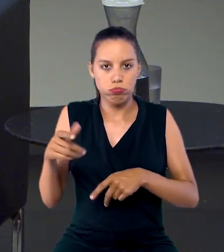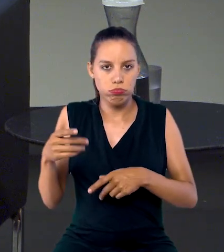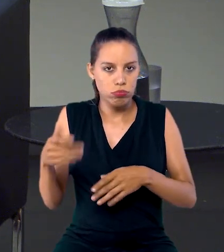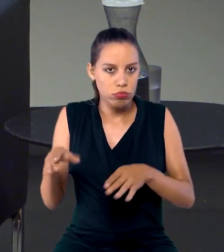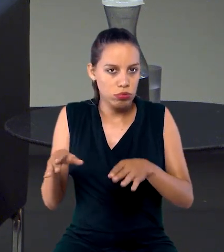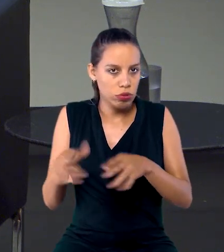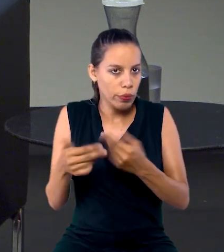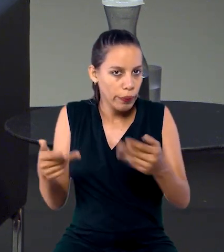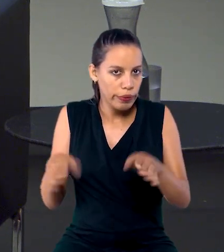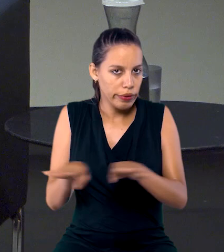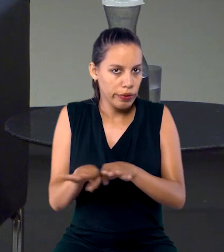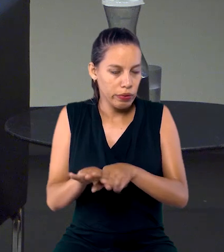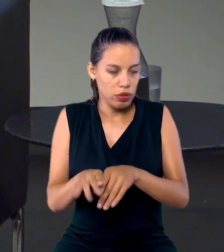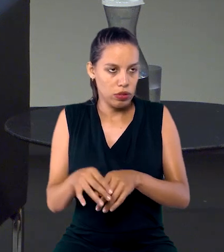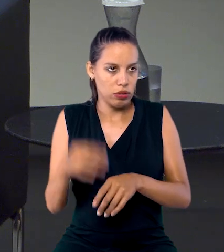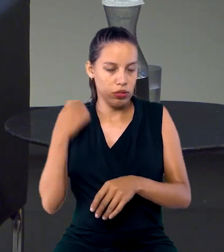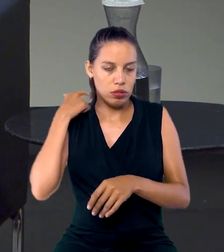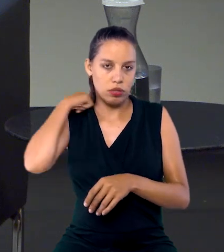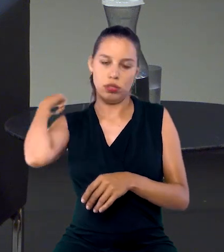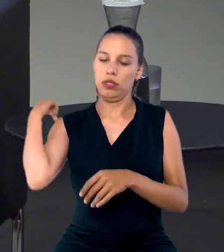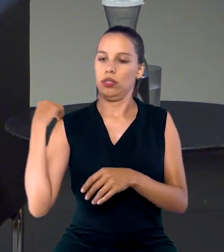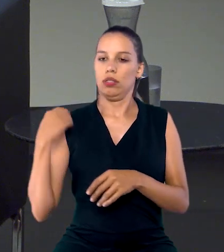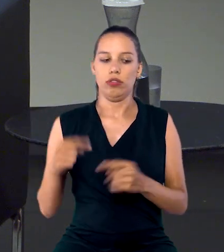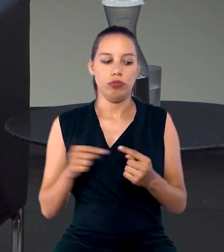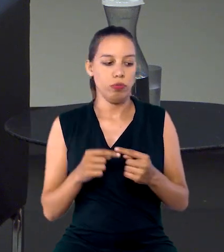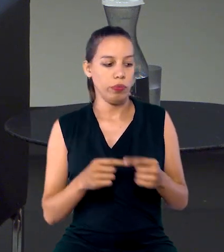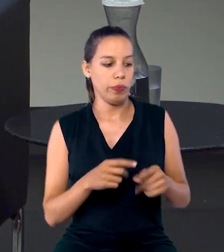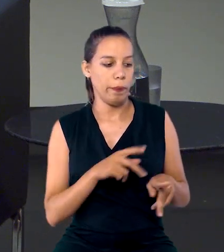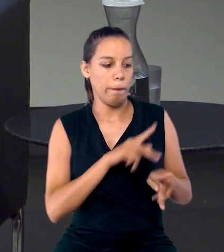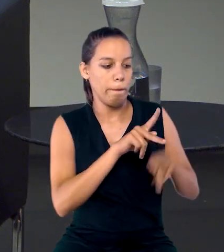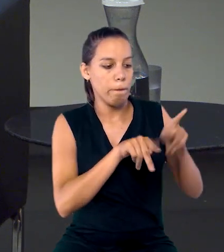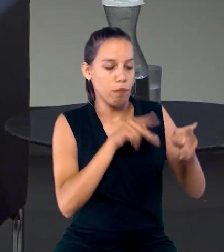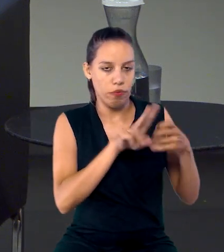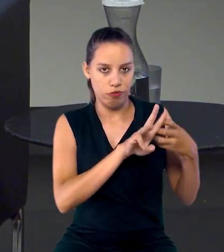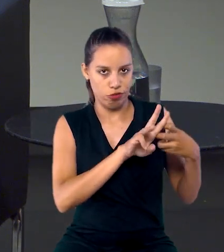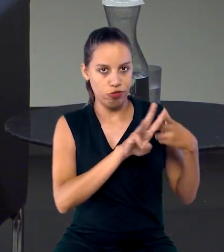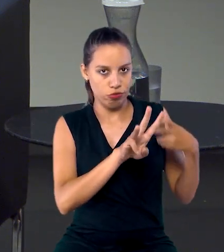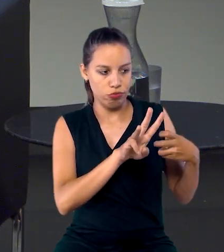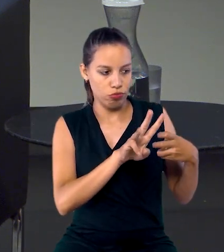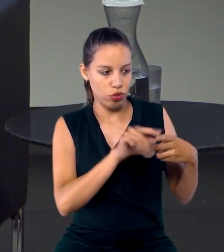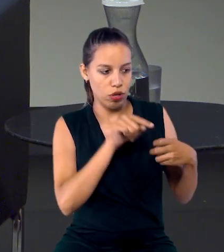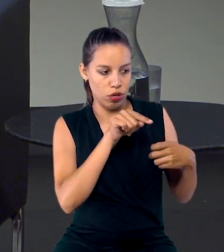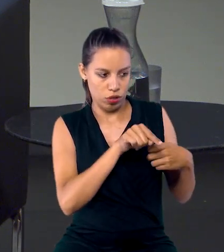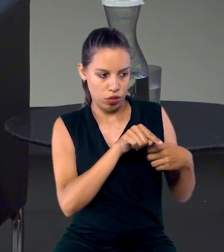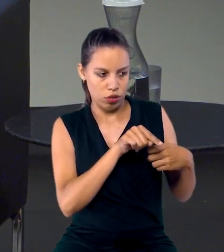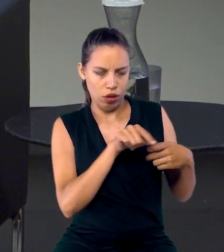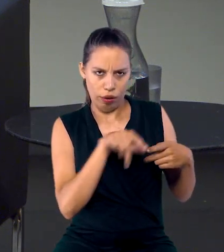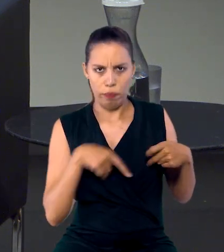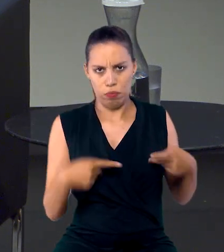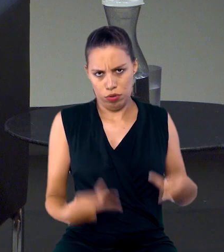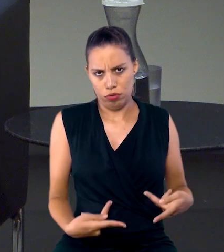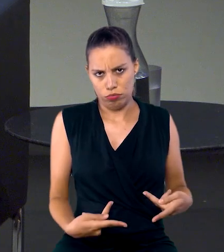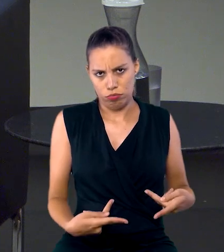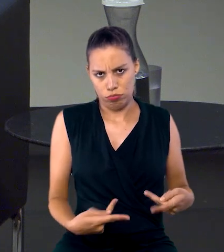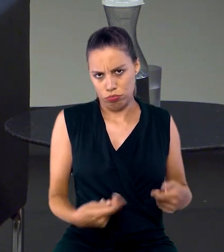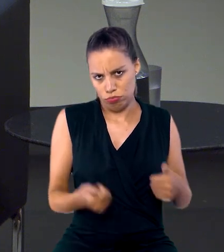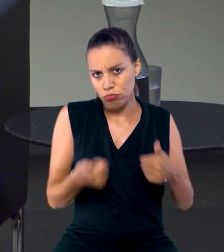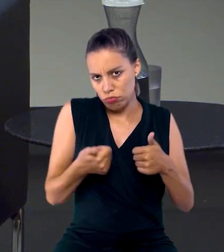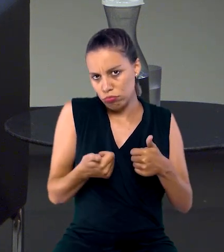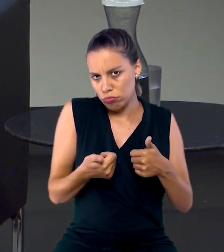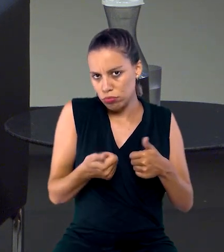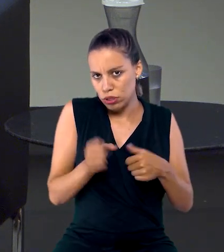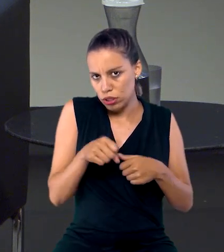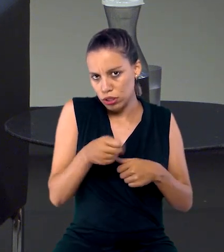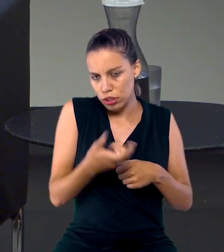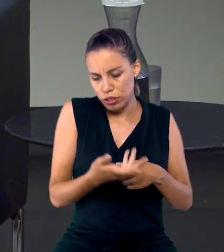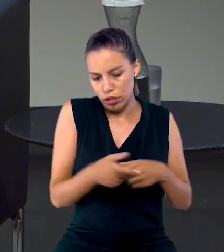povos indígenas, e a Geni pode me corrigir se eu estiver errada, são humanos. Né,